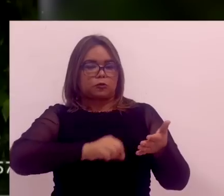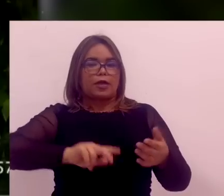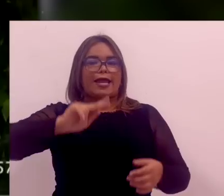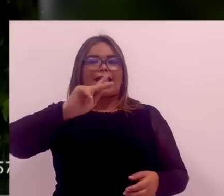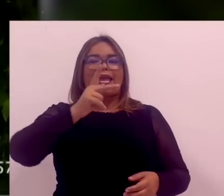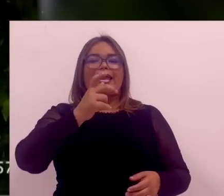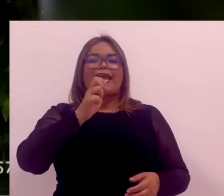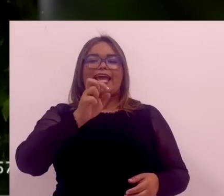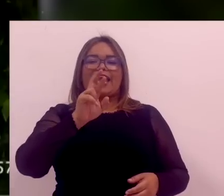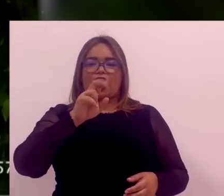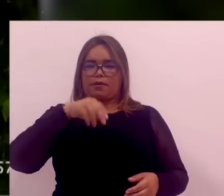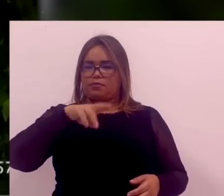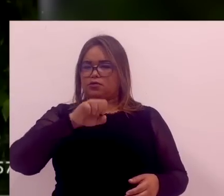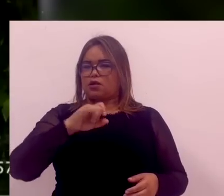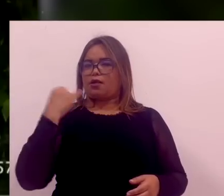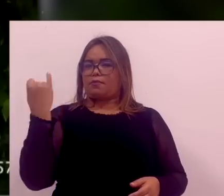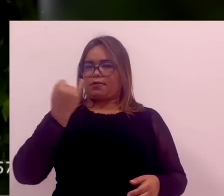eles.